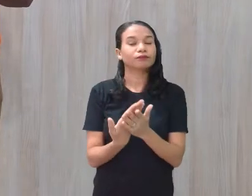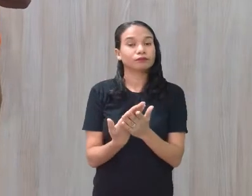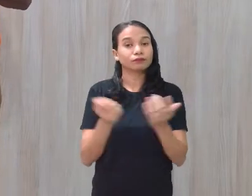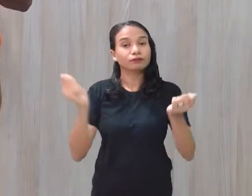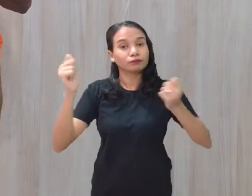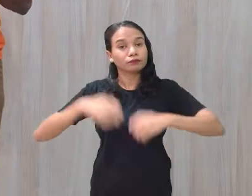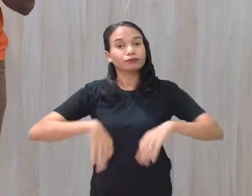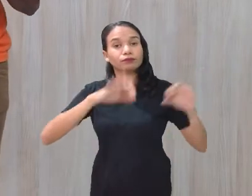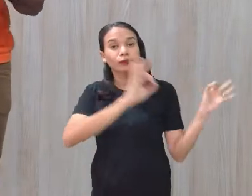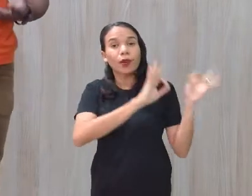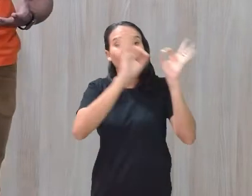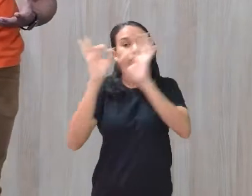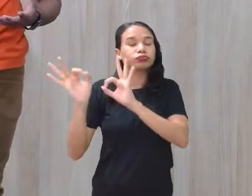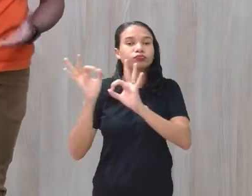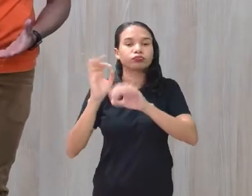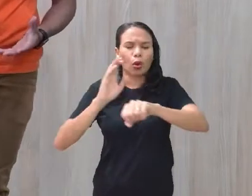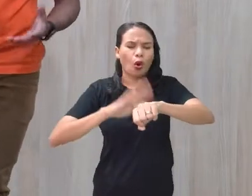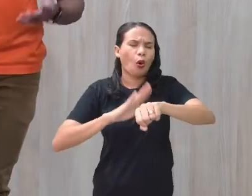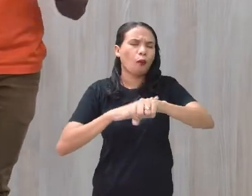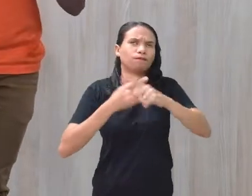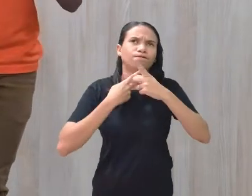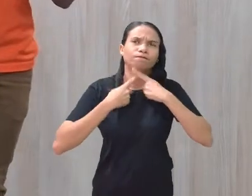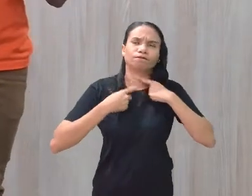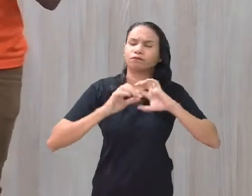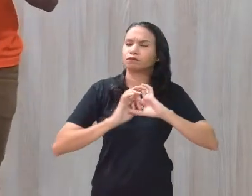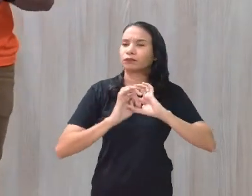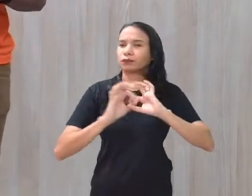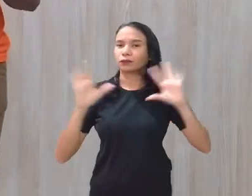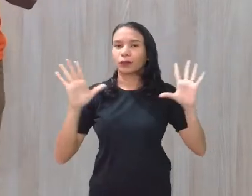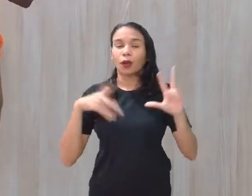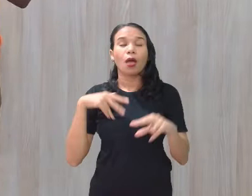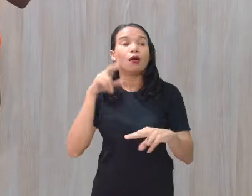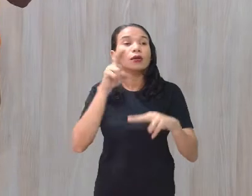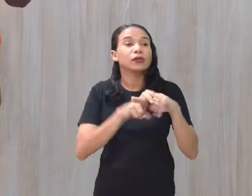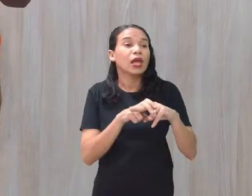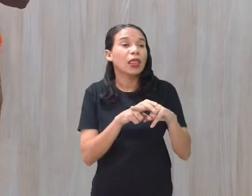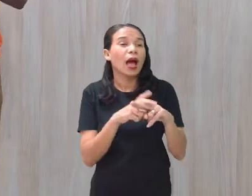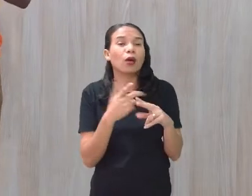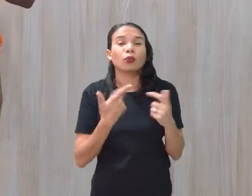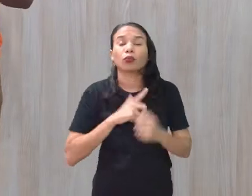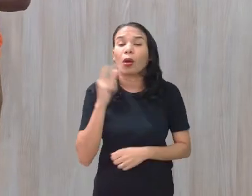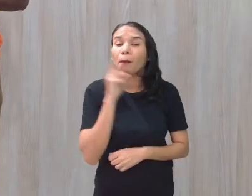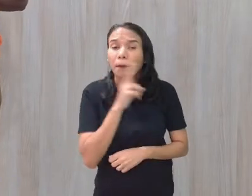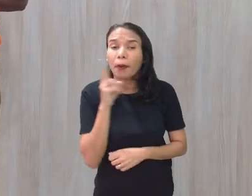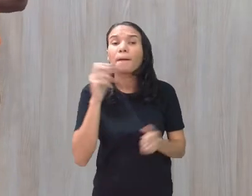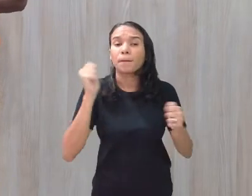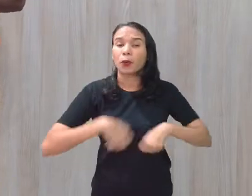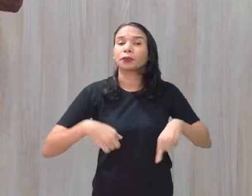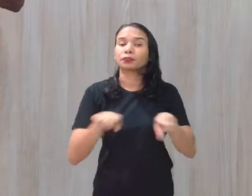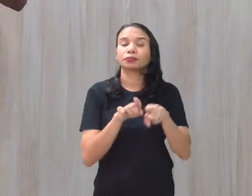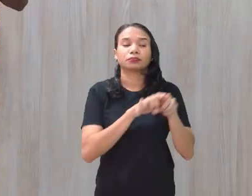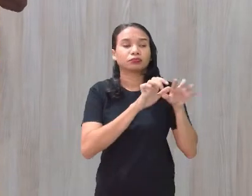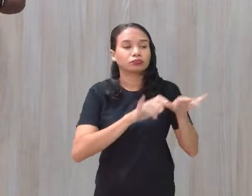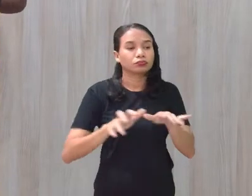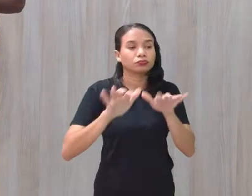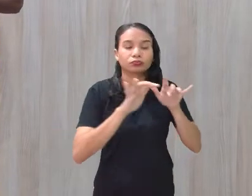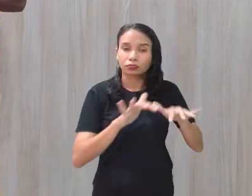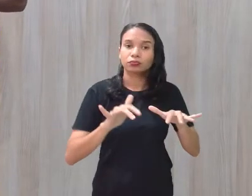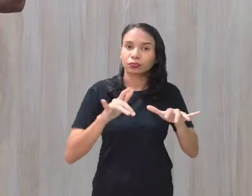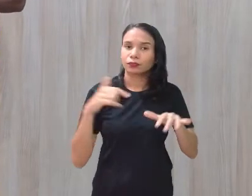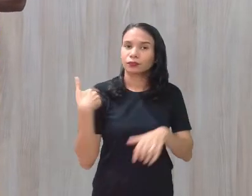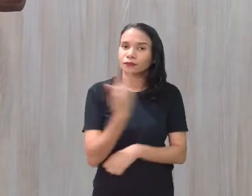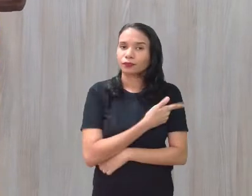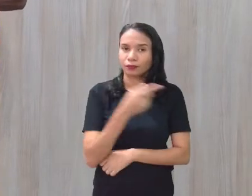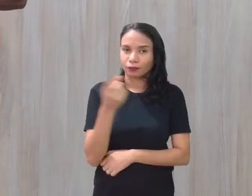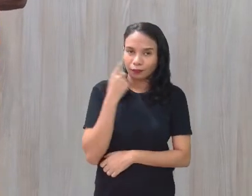pode assistir na hora que você quiser, tá? Sentadinho, sem pressa, pode comentar também lá nos vídeos que estamos de